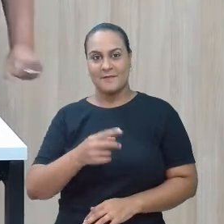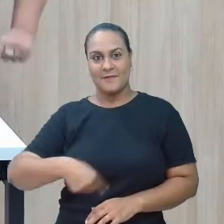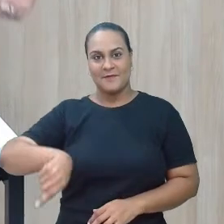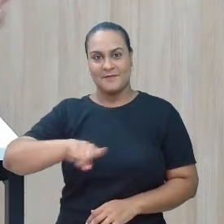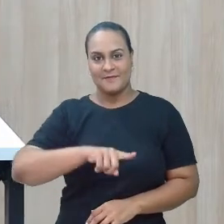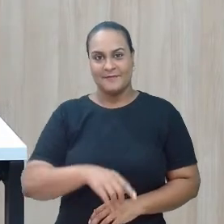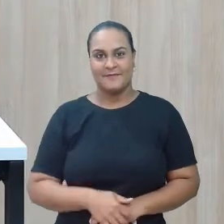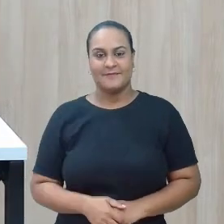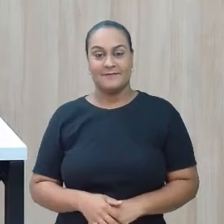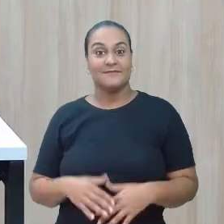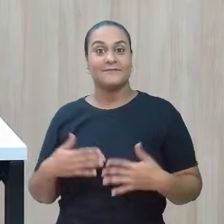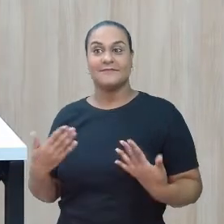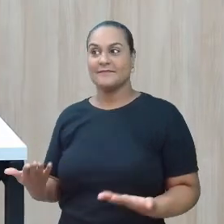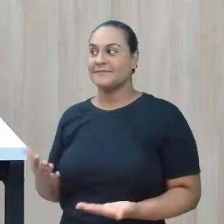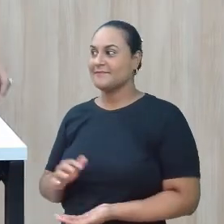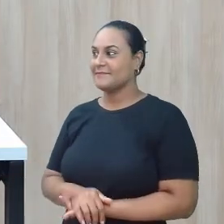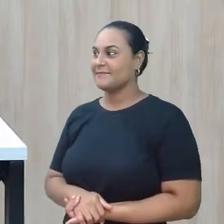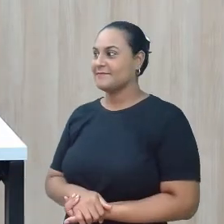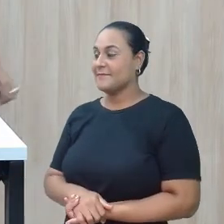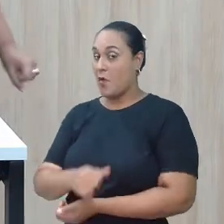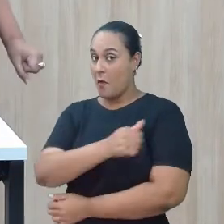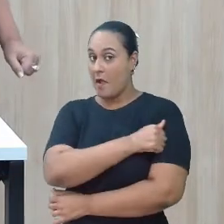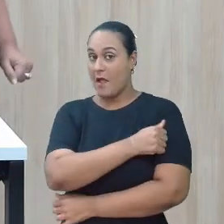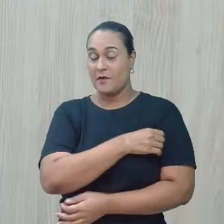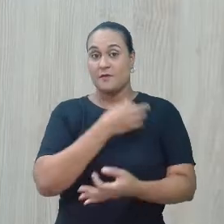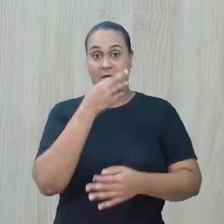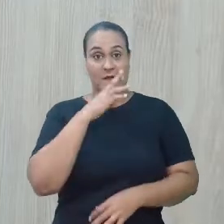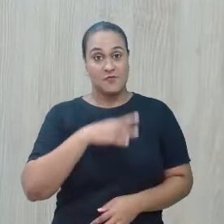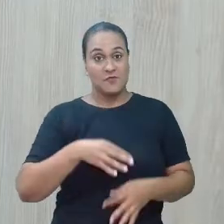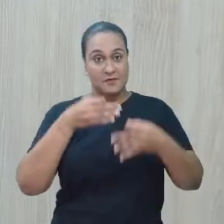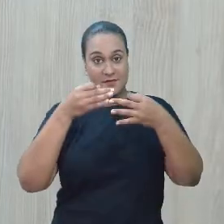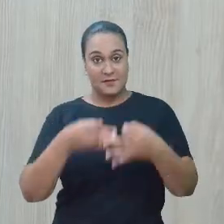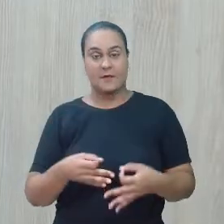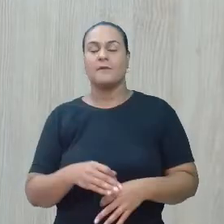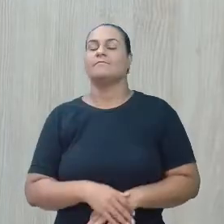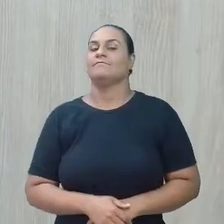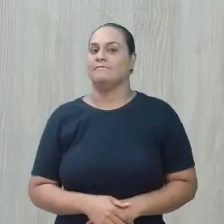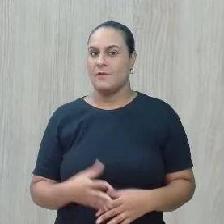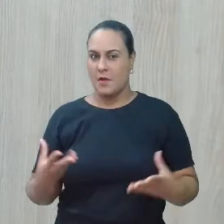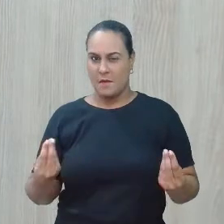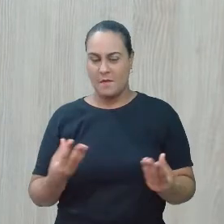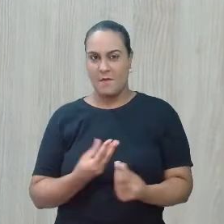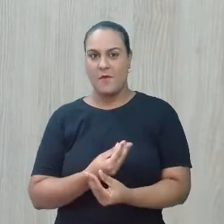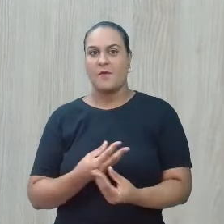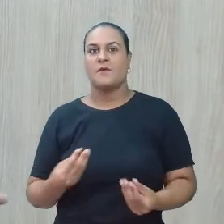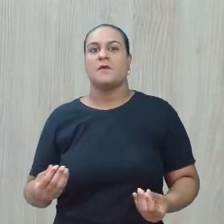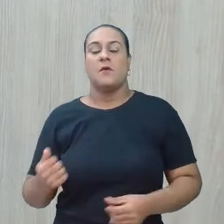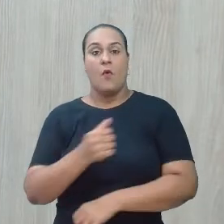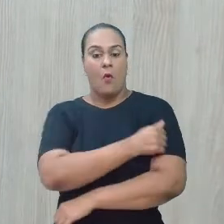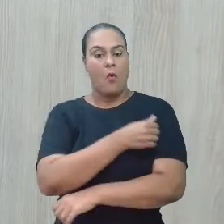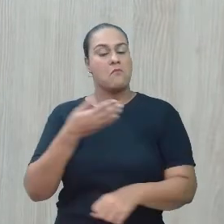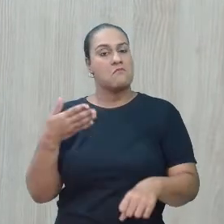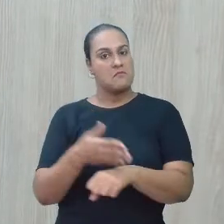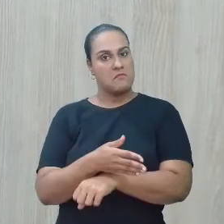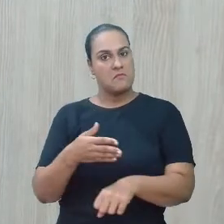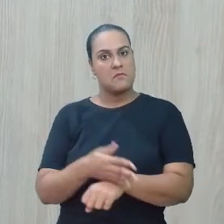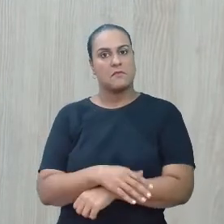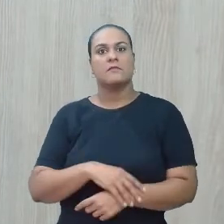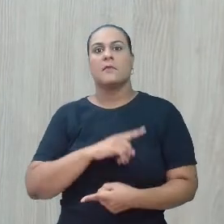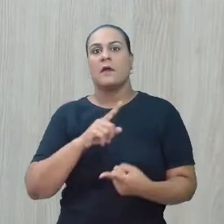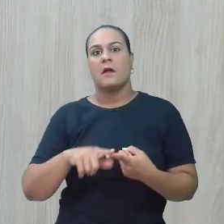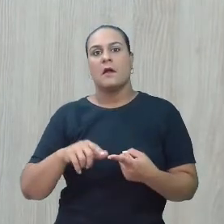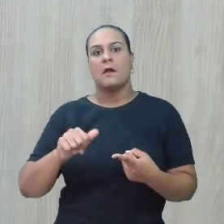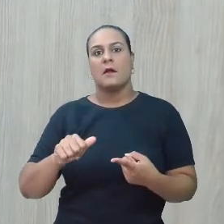pessoal? E aí, professora Cláudia, será que alguém acertou? Muita gente aqui acertou, estão interagindo muito. Então, nós temos